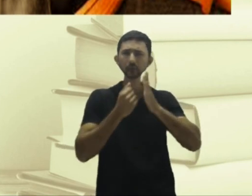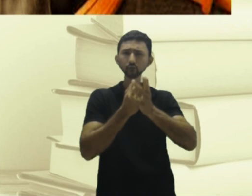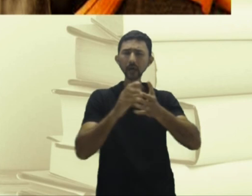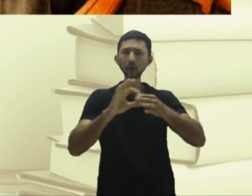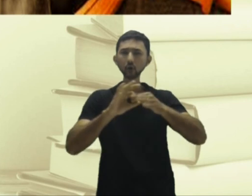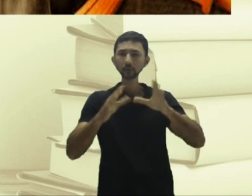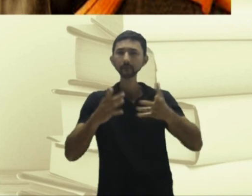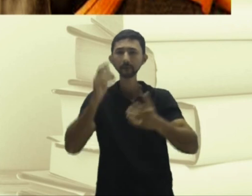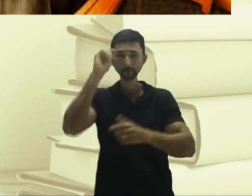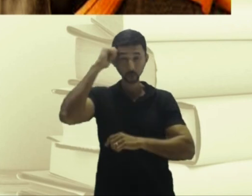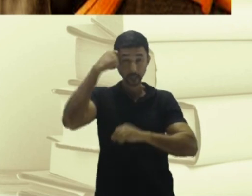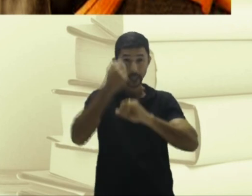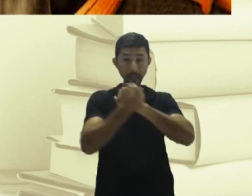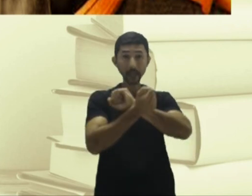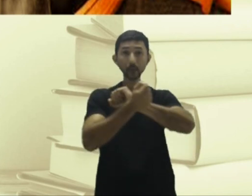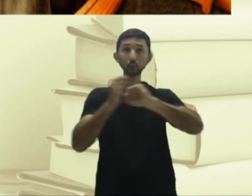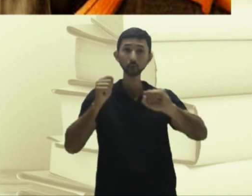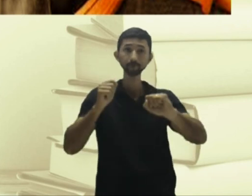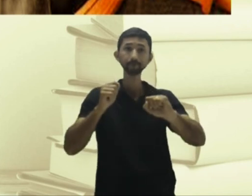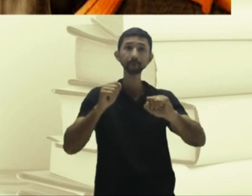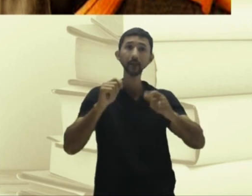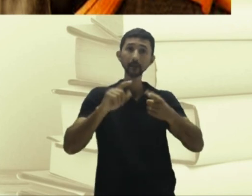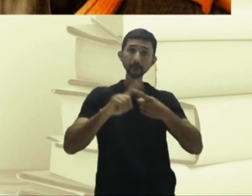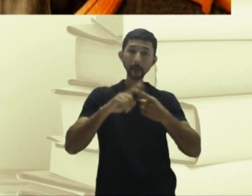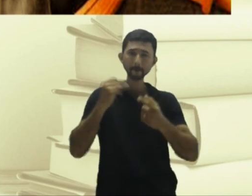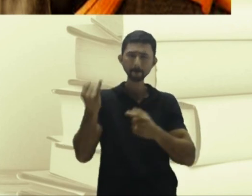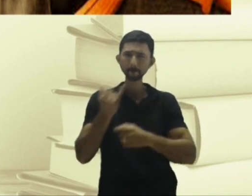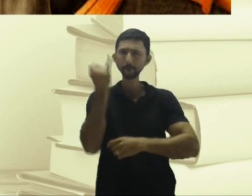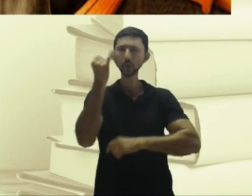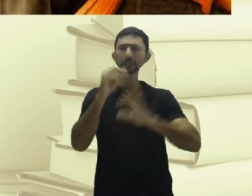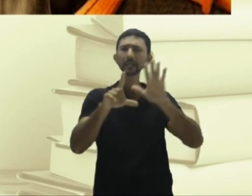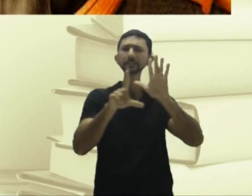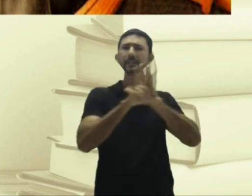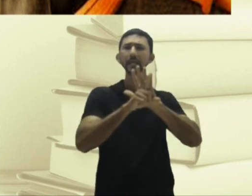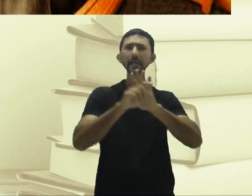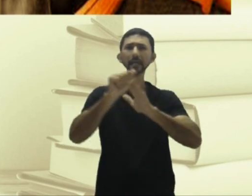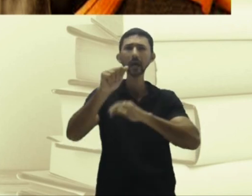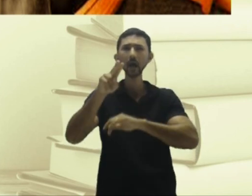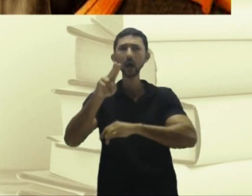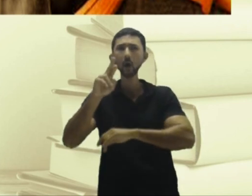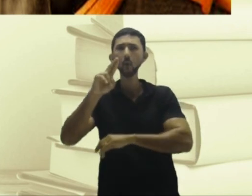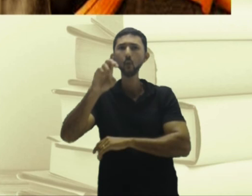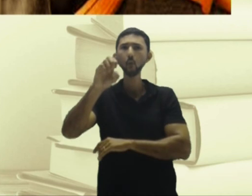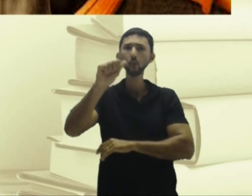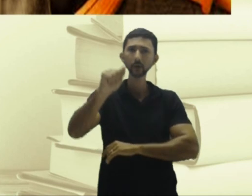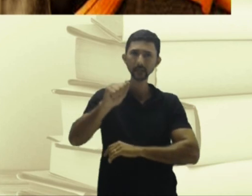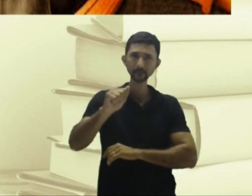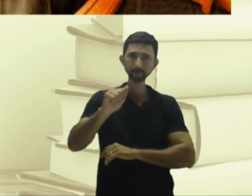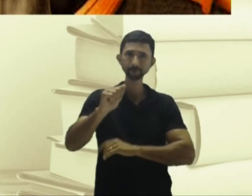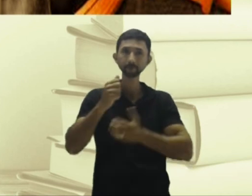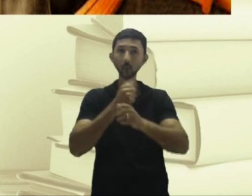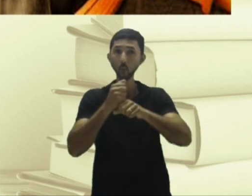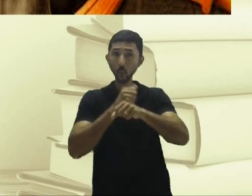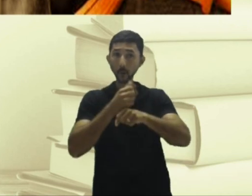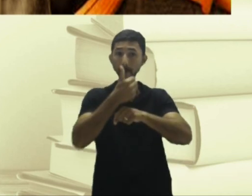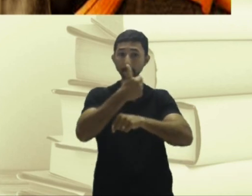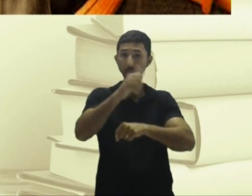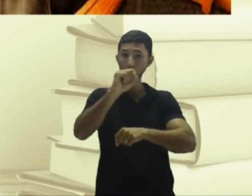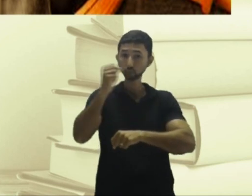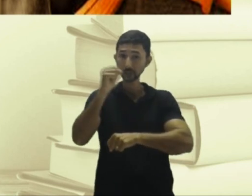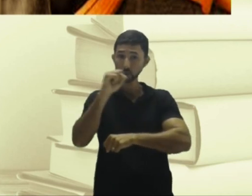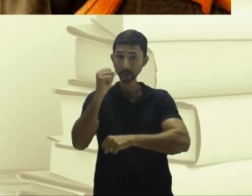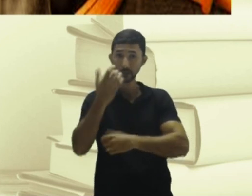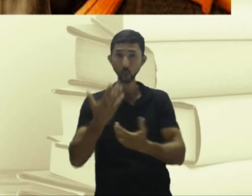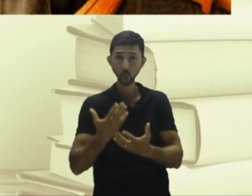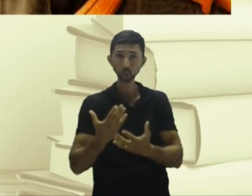1885, né? E a Lei Áurea, que deu, em 13 de maio de 1888, liberdade